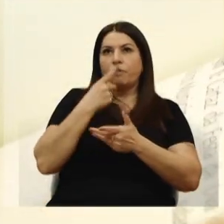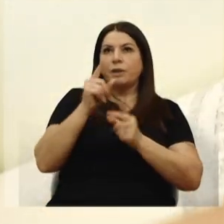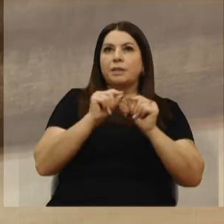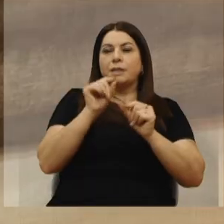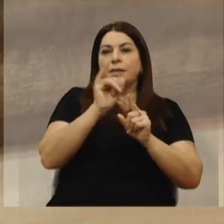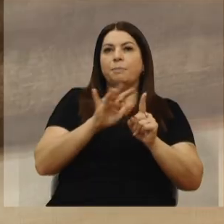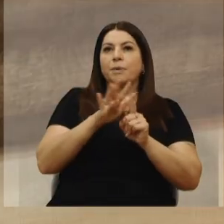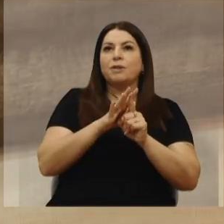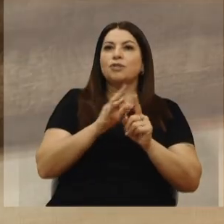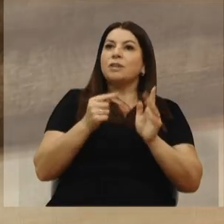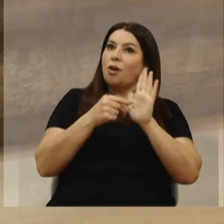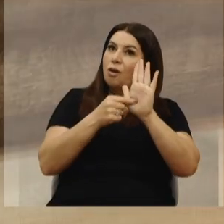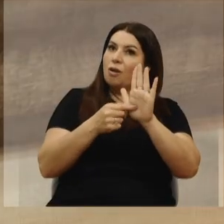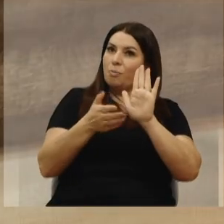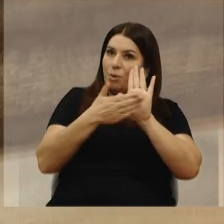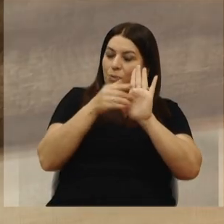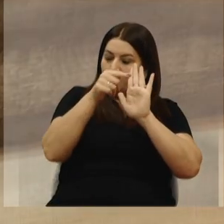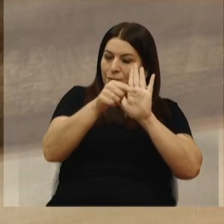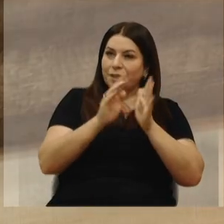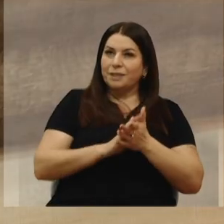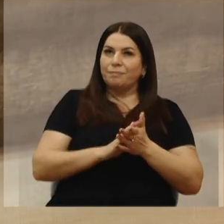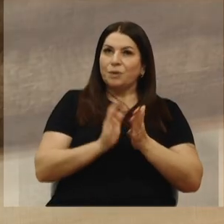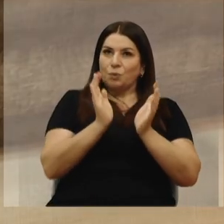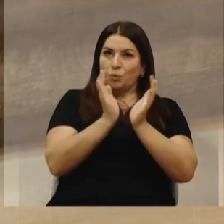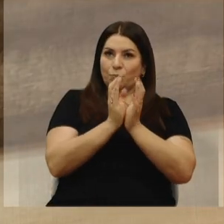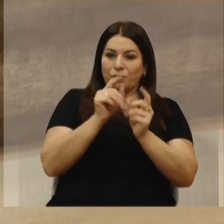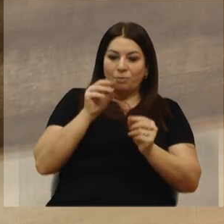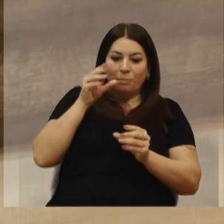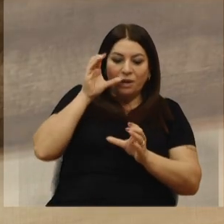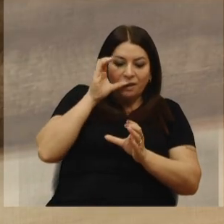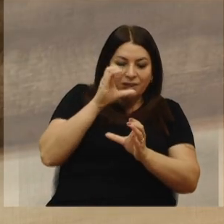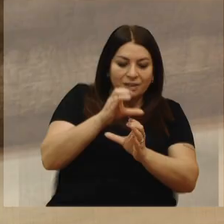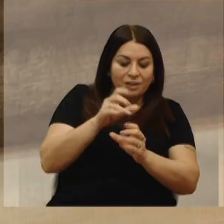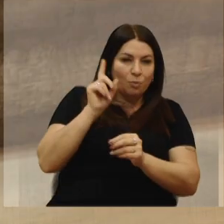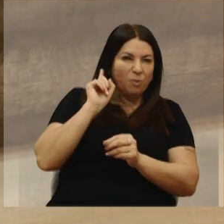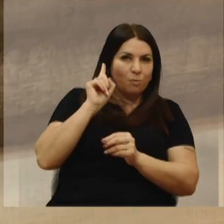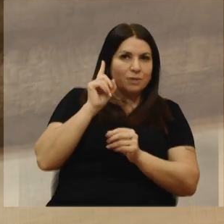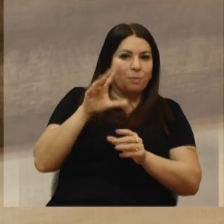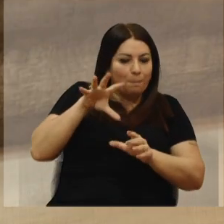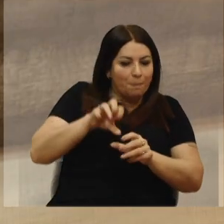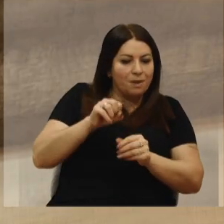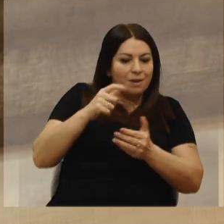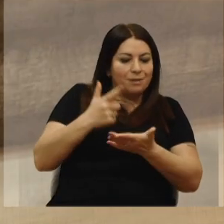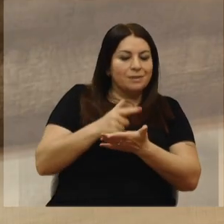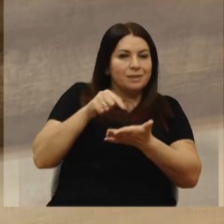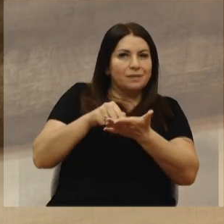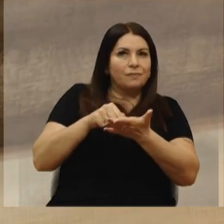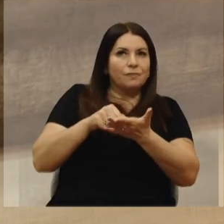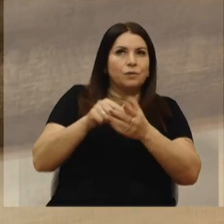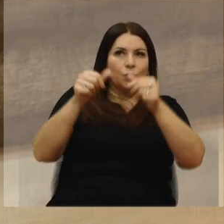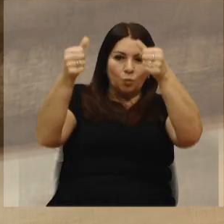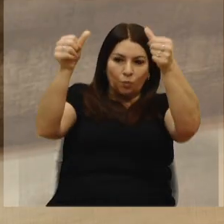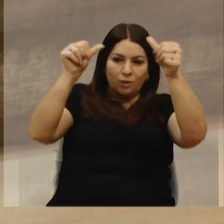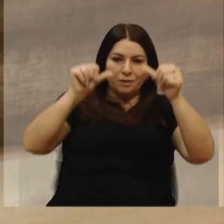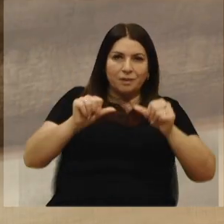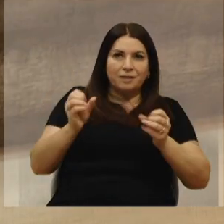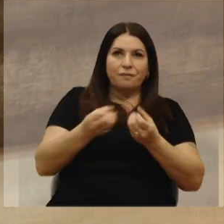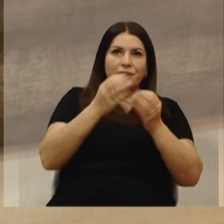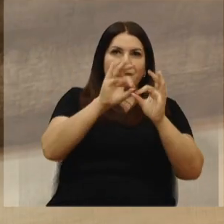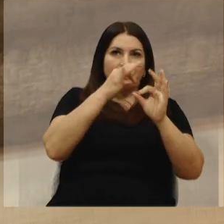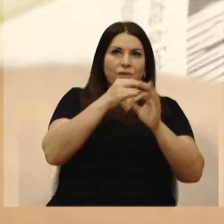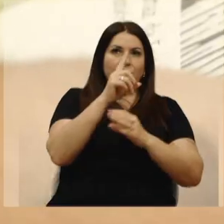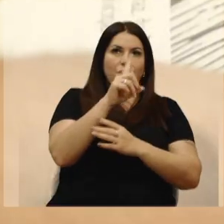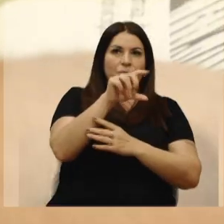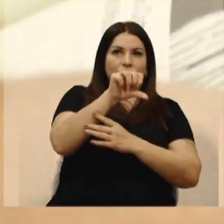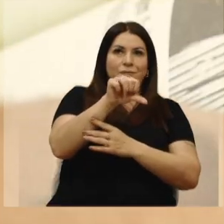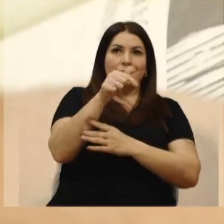é tratar de imagem. A propósito aqui, professor, a nossa equipe está pegando, eu propositalmente segurei, um cartaz da Festa